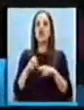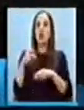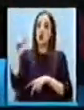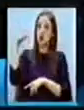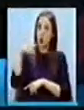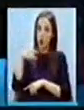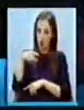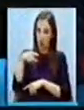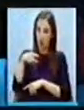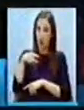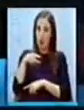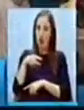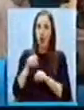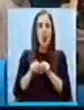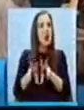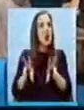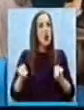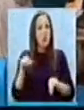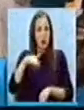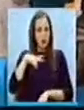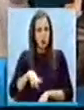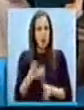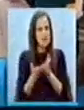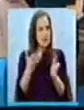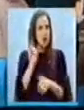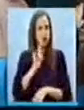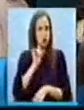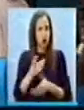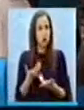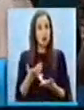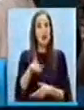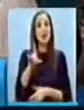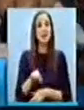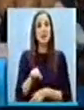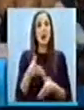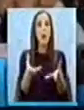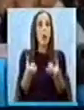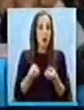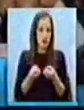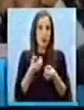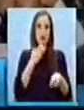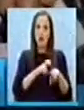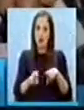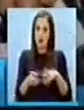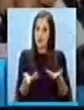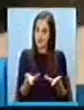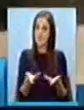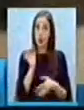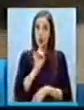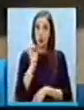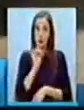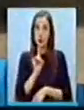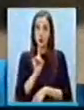das mais limpas e que no nosso país tem um grande potencial, e também na poupança energética. E seria